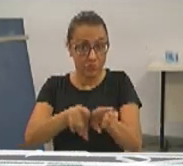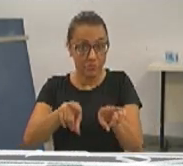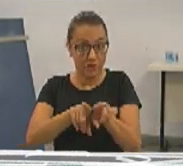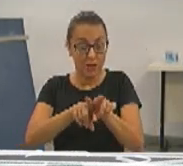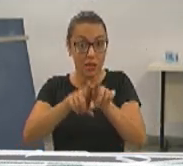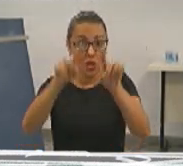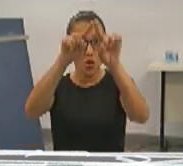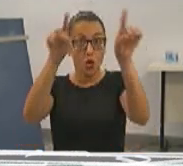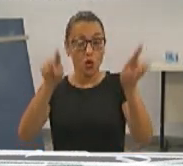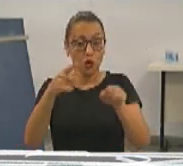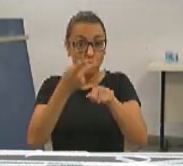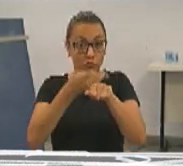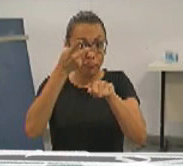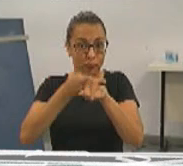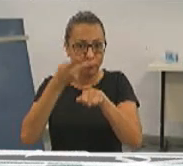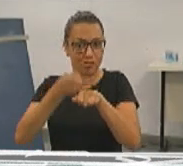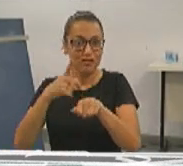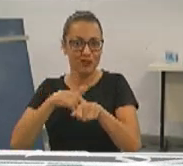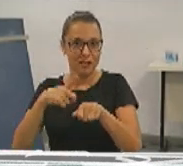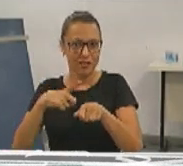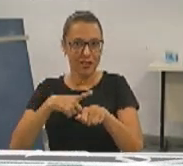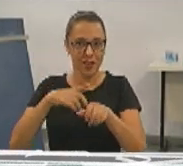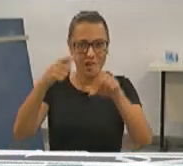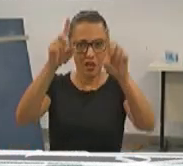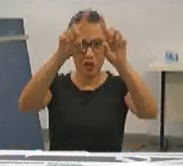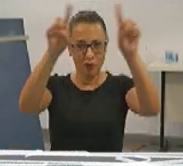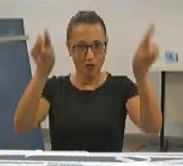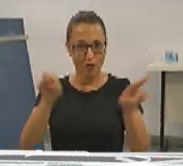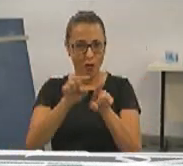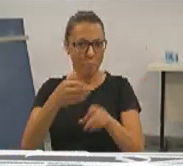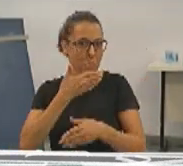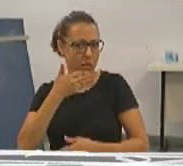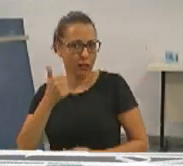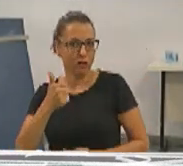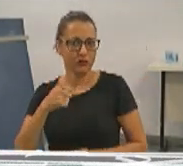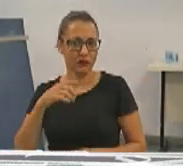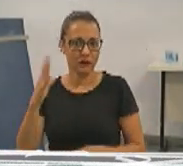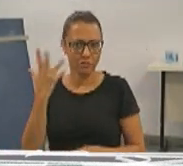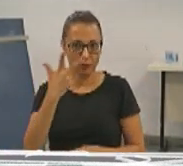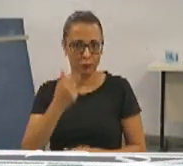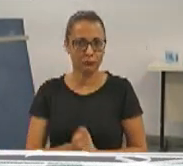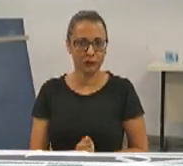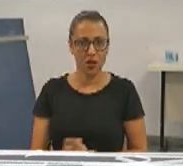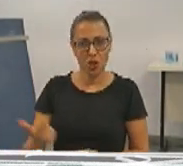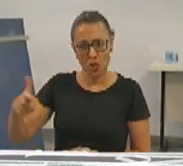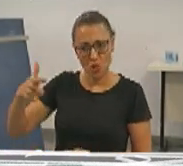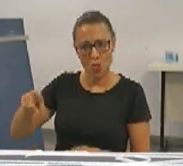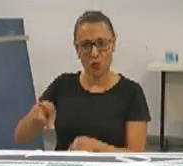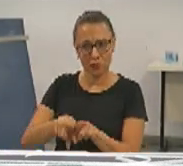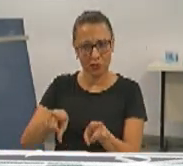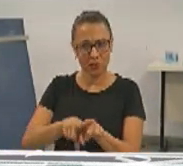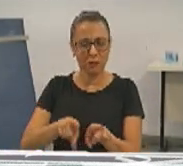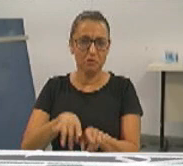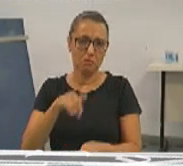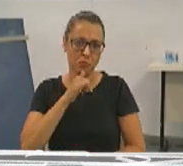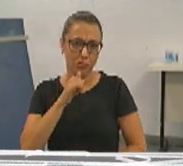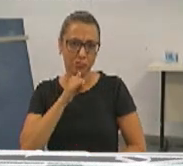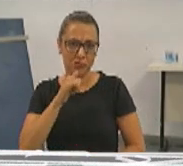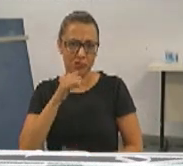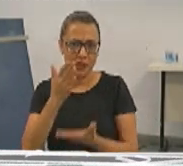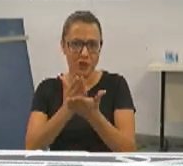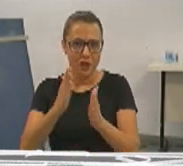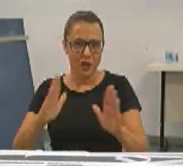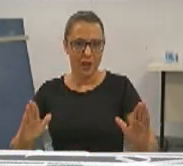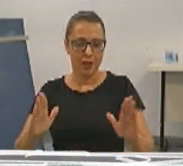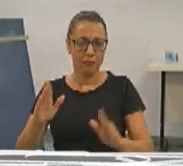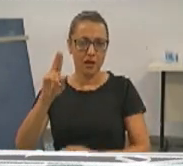né, no solarium, que traz uma ambiência melhor para o nosso hospital. Dentre outras, por exemplo, a eliminação da